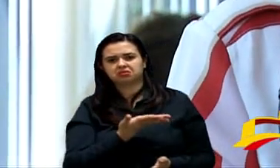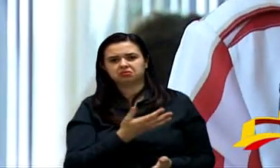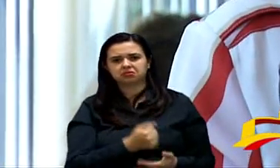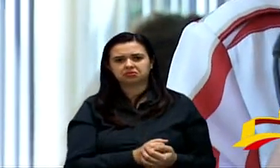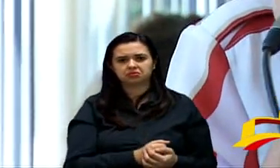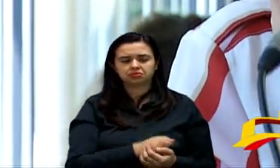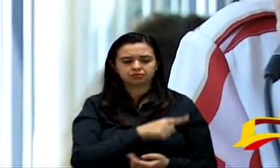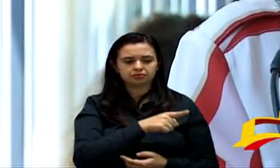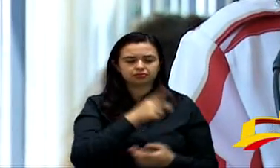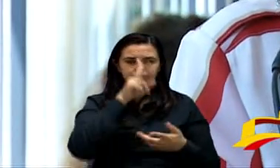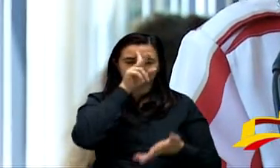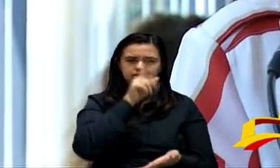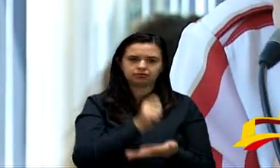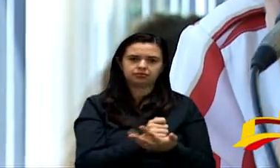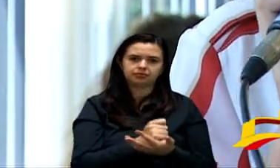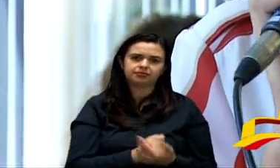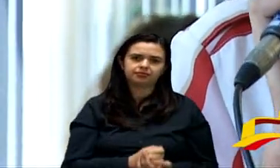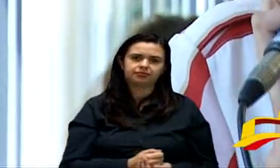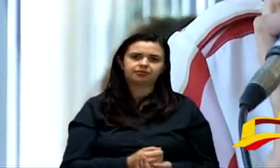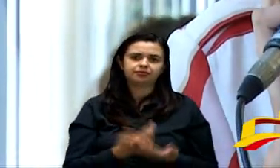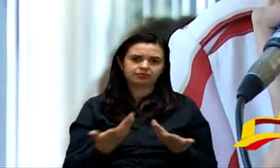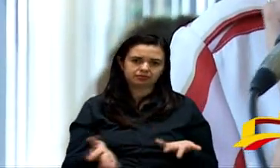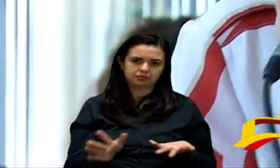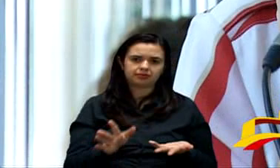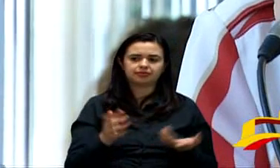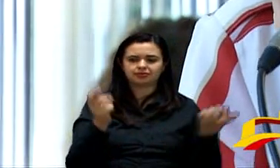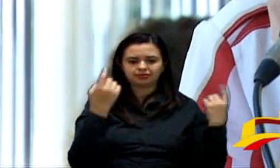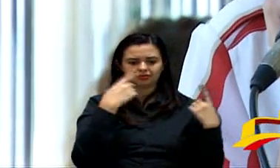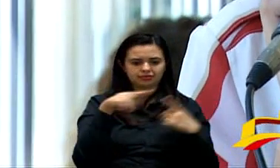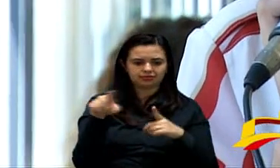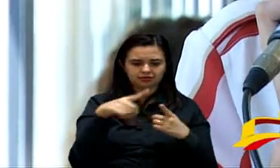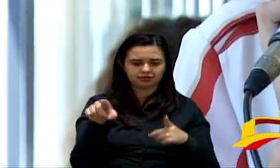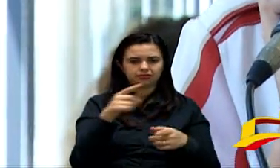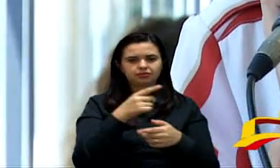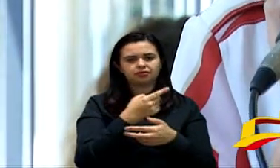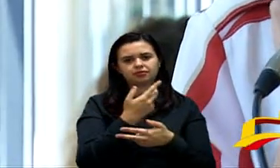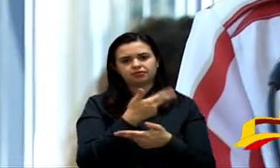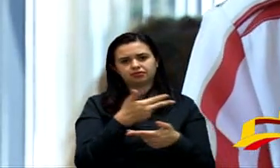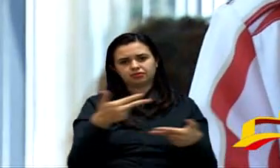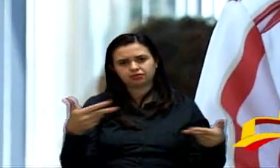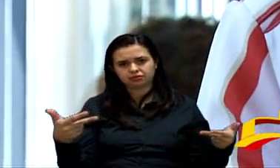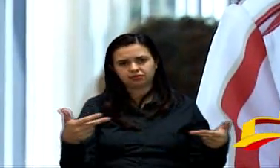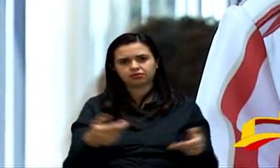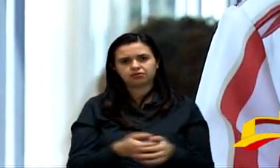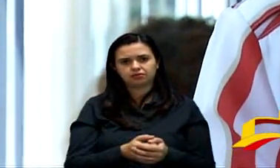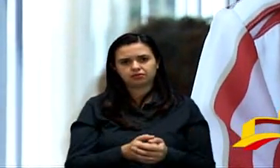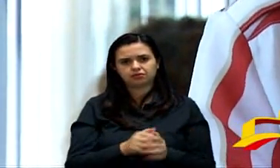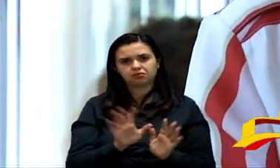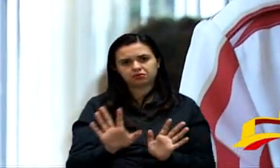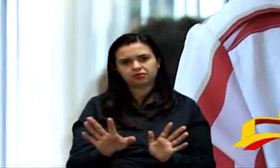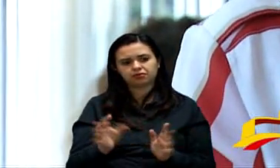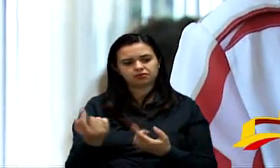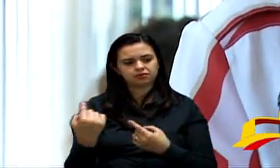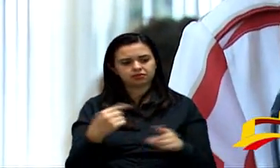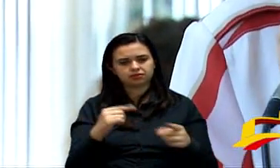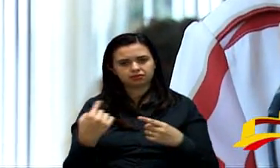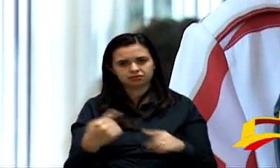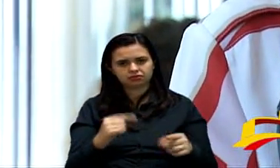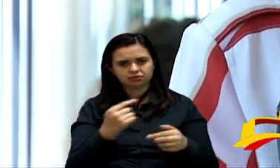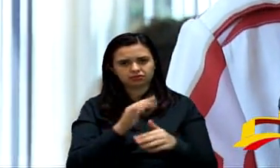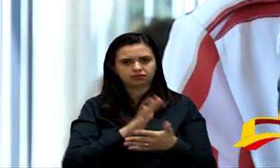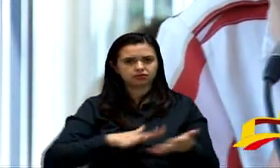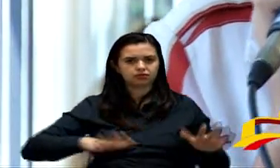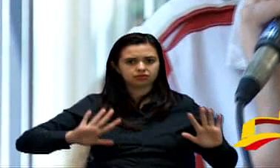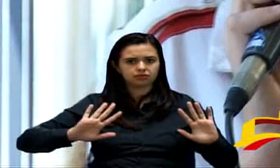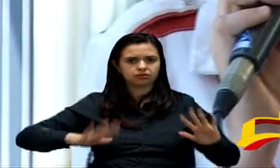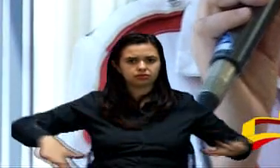muito bem utilizado nesse momento. Agora, criticar outros, se vai criticar todo o processo de corrupção, por favor, que faça por